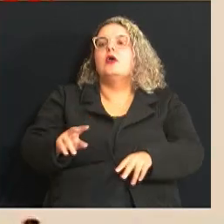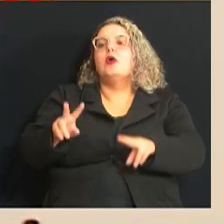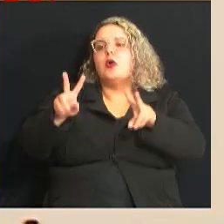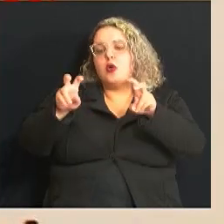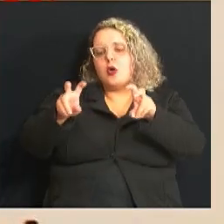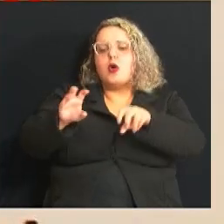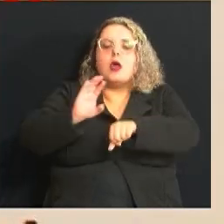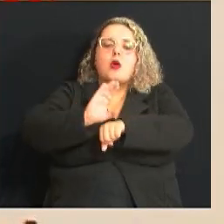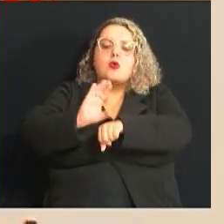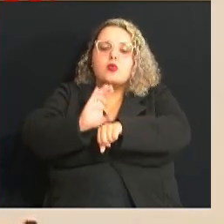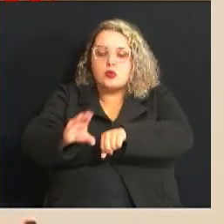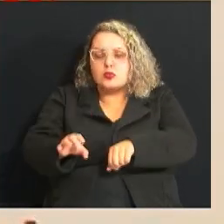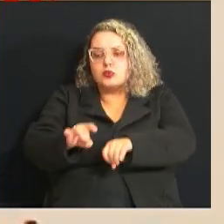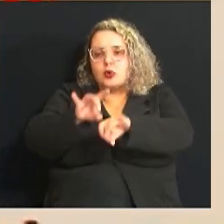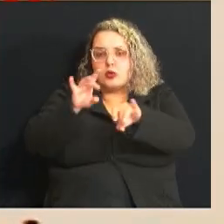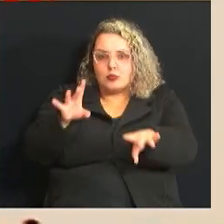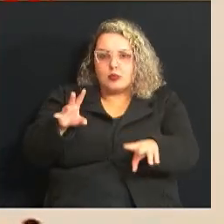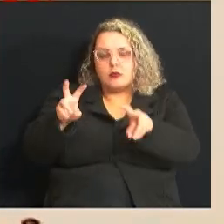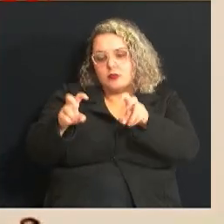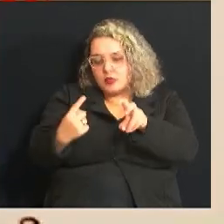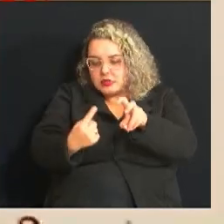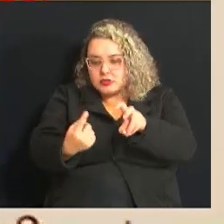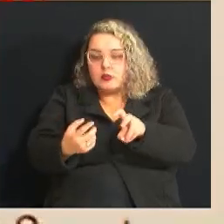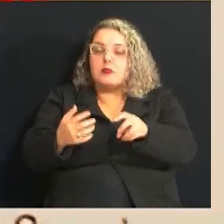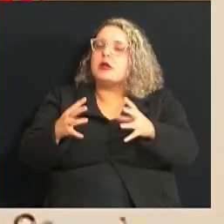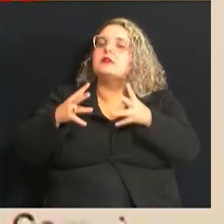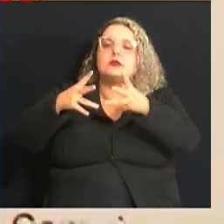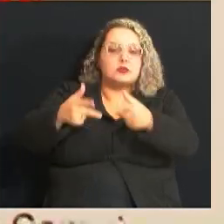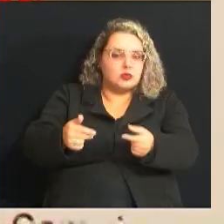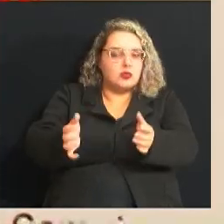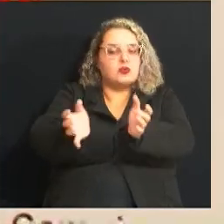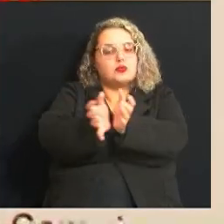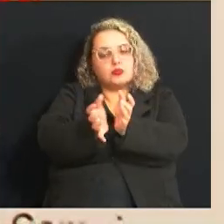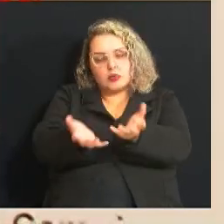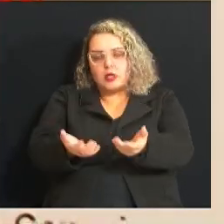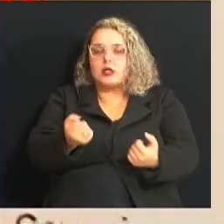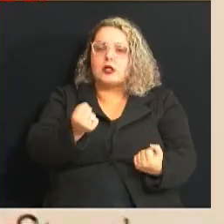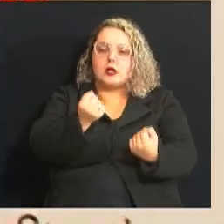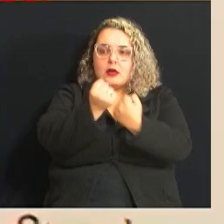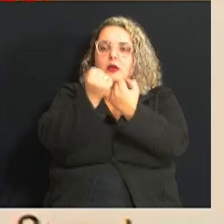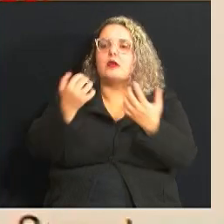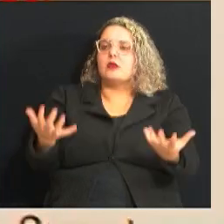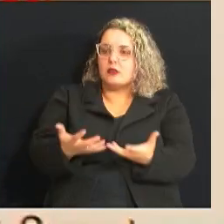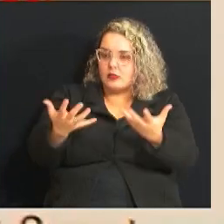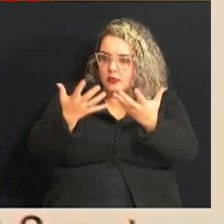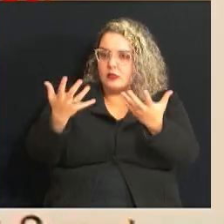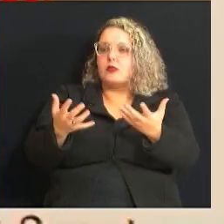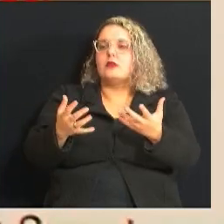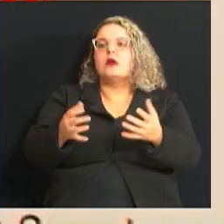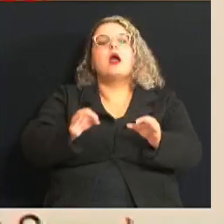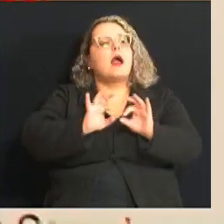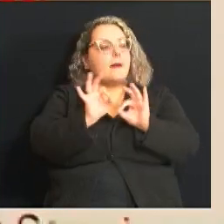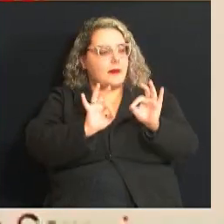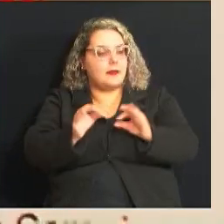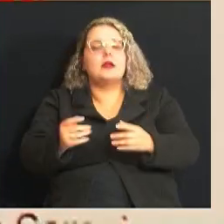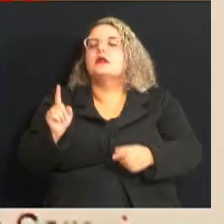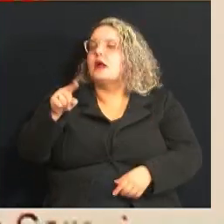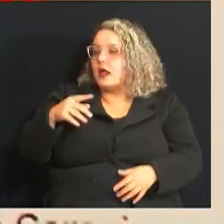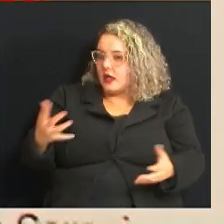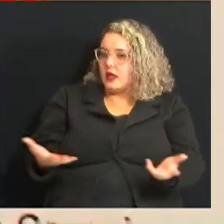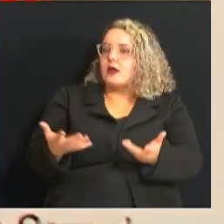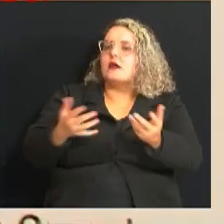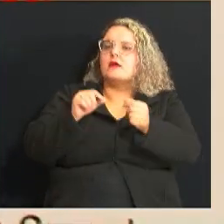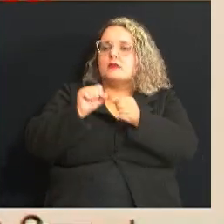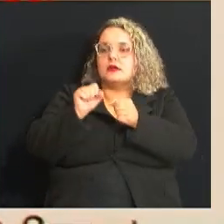supostamente vai fazer sozinho, mas ele não está sozinho, porque tem toda uma equipe atrás dando apoio, incentivando, né, para ele fazer, caso ele tenha